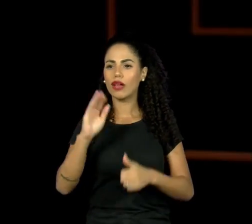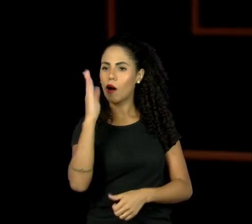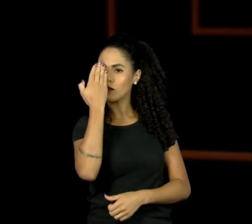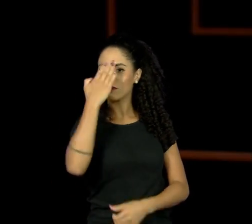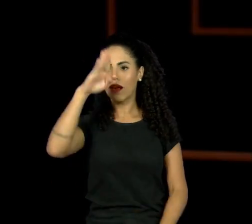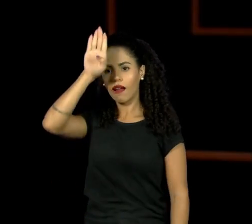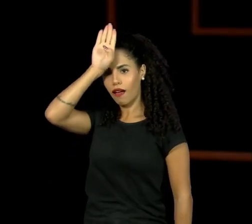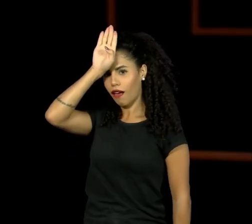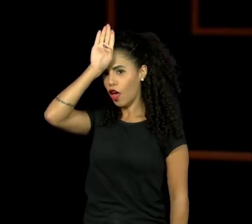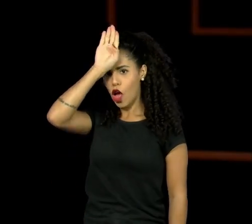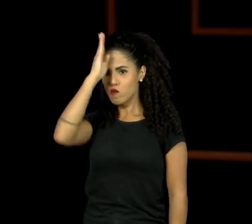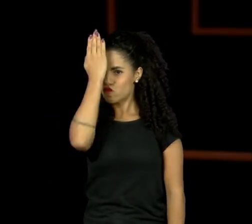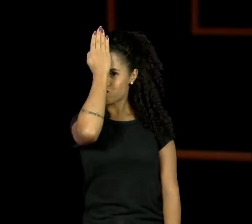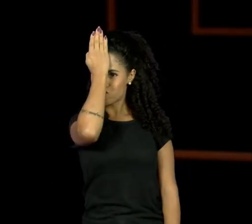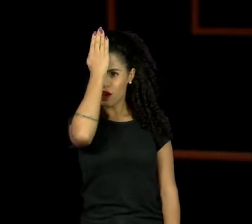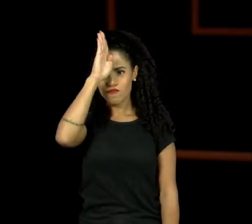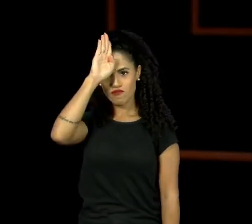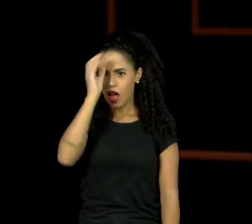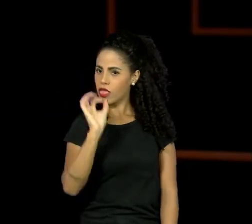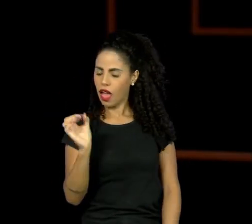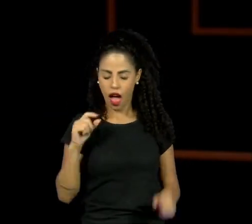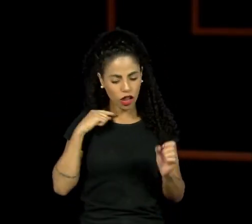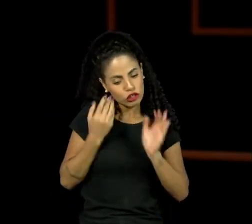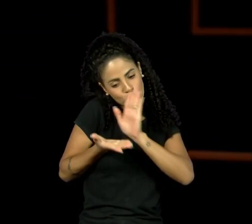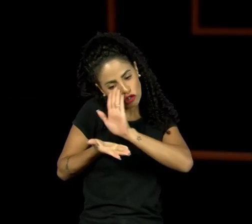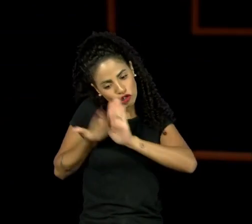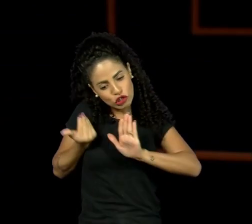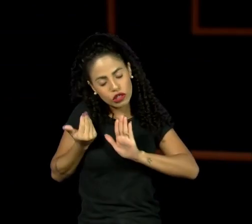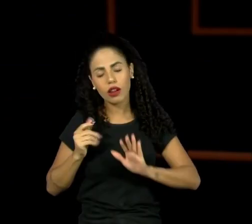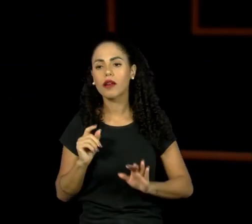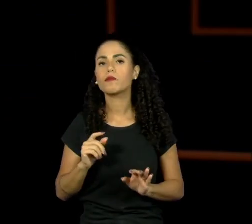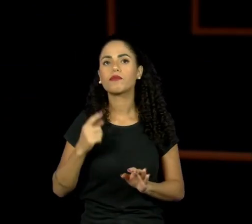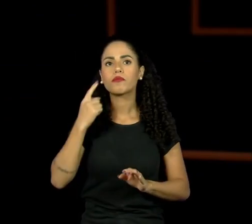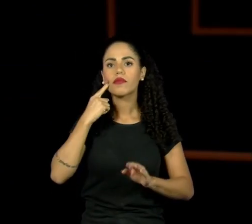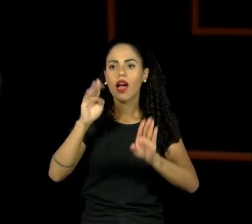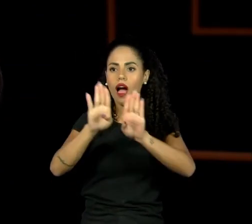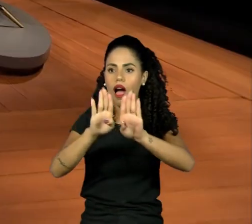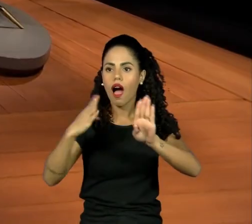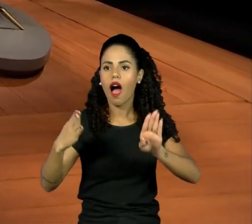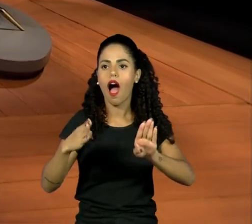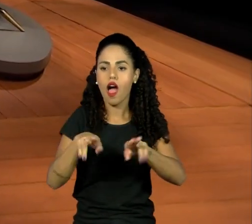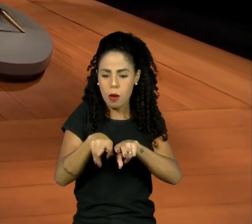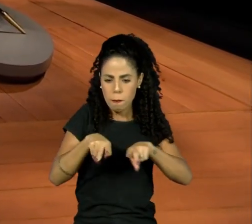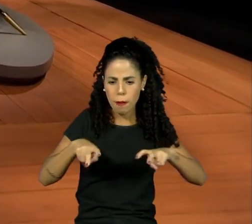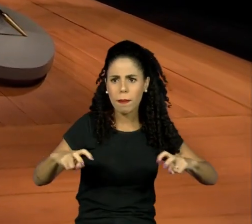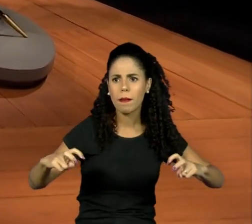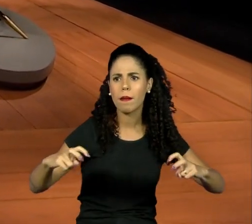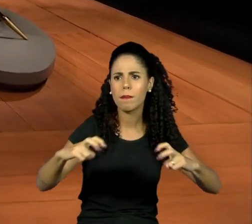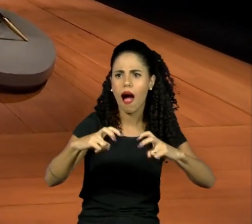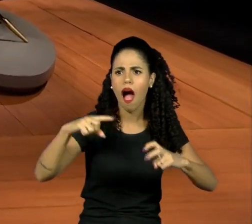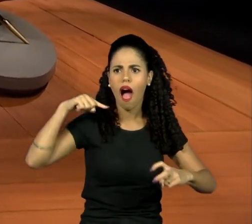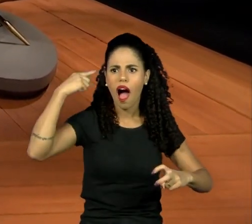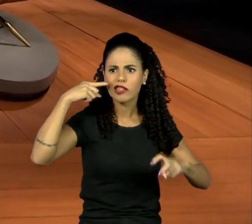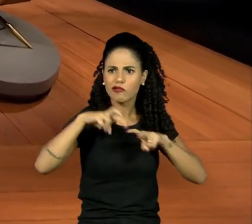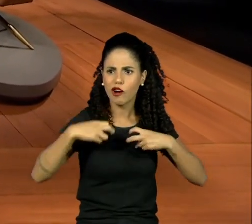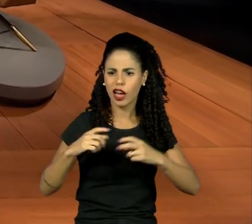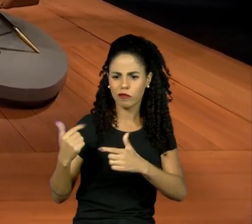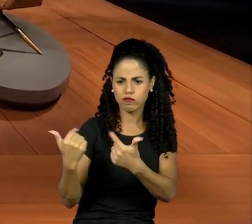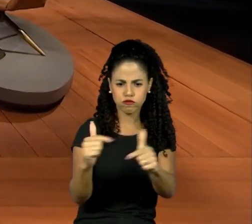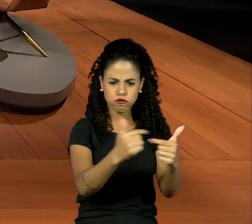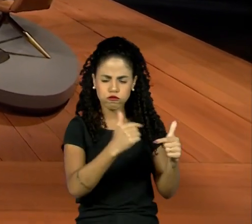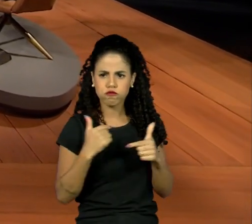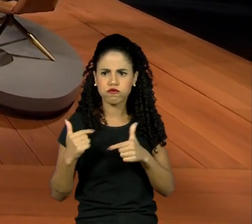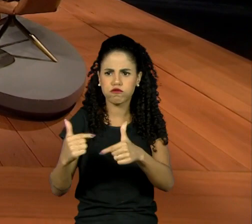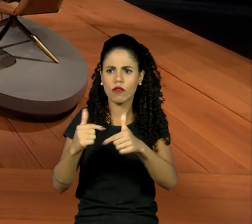ia desmaiar quando me visse com aquele espelho na testa. E quando a porta abriu, todos os amigos do meu pai, que eram trabalhistas,